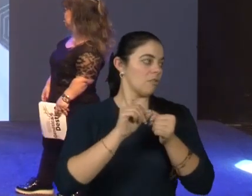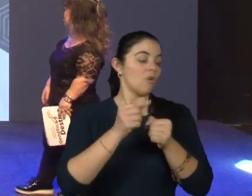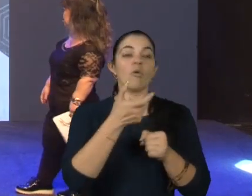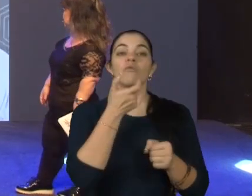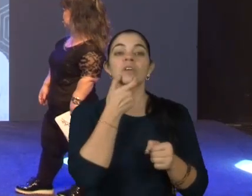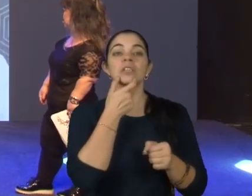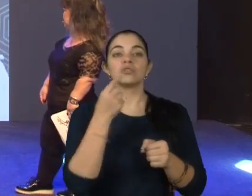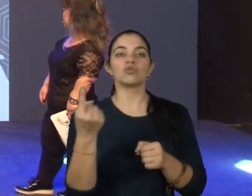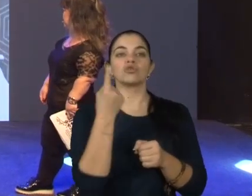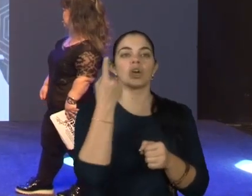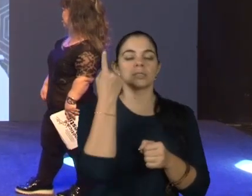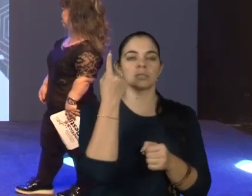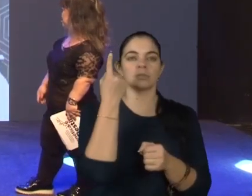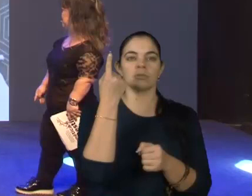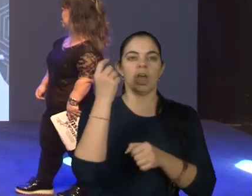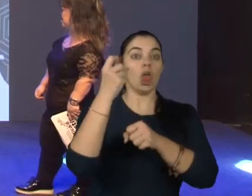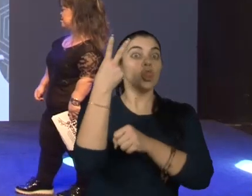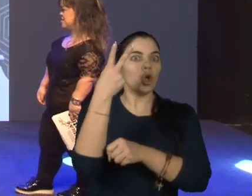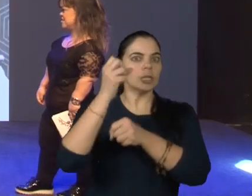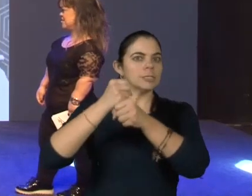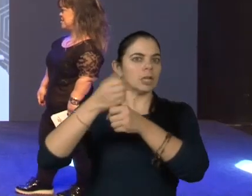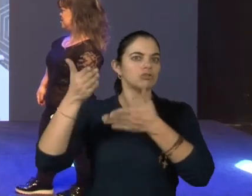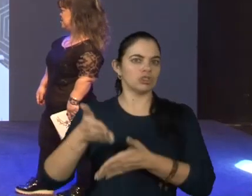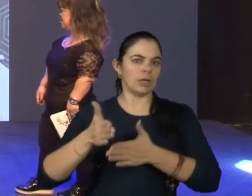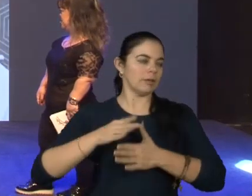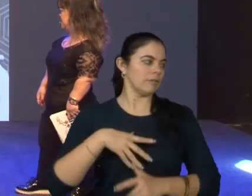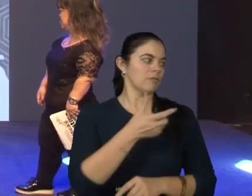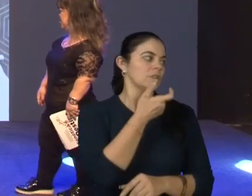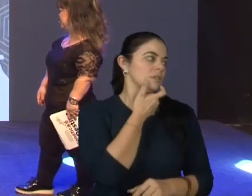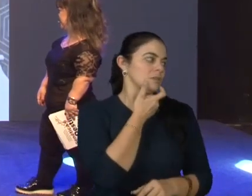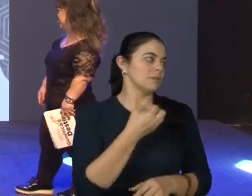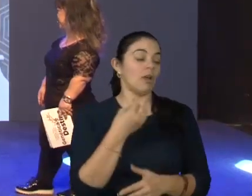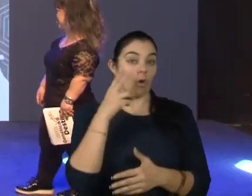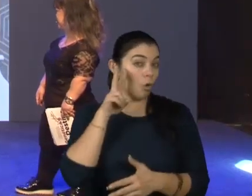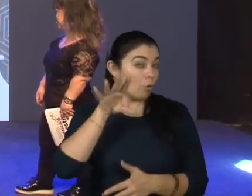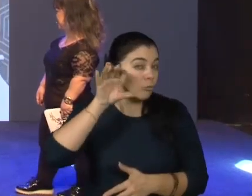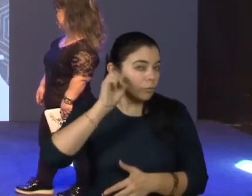2 anos sozinho. E eu quero te dizer, Vinícius, está nos ouvindo bem aí?